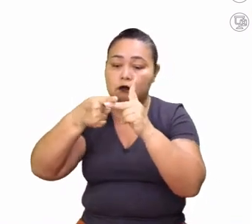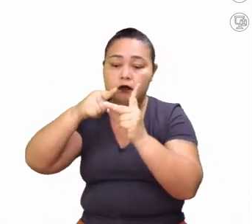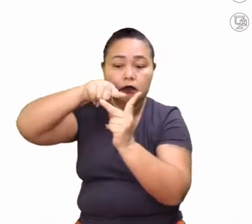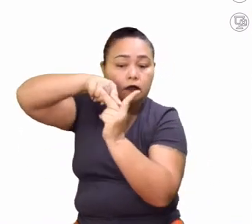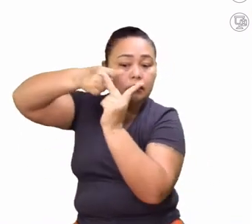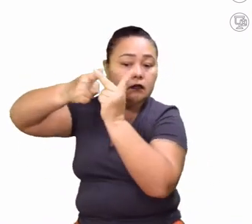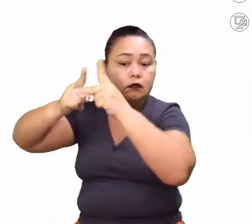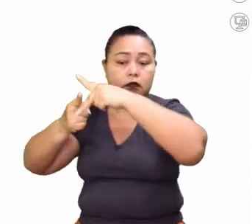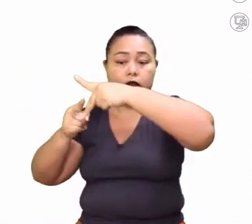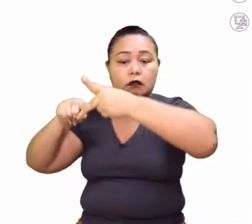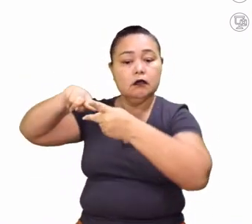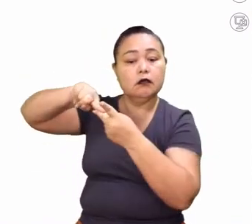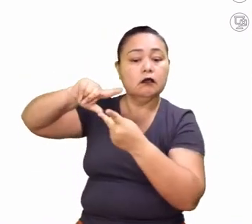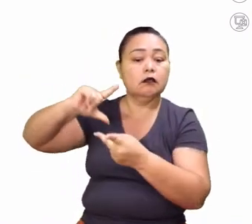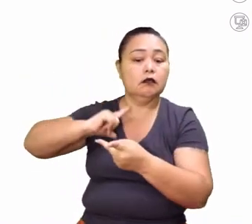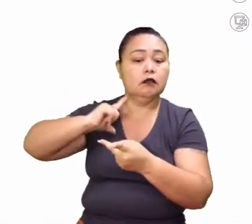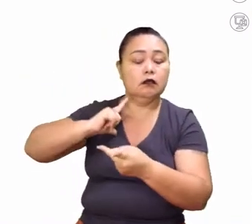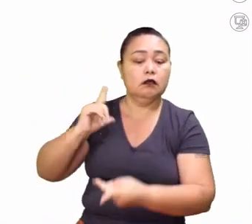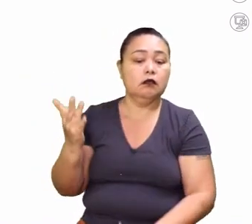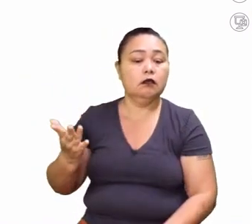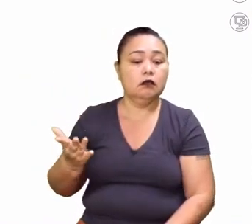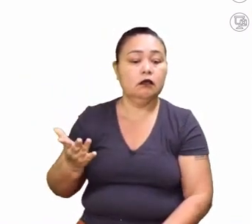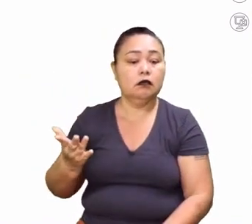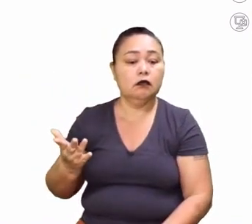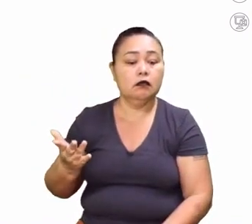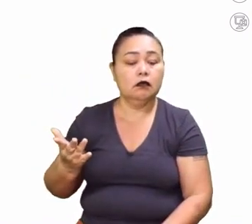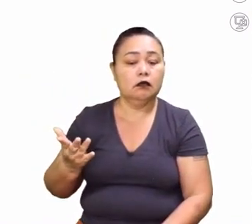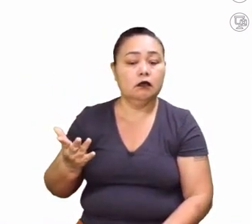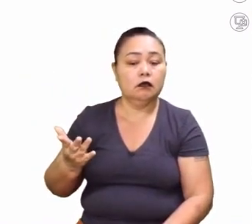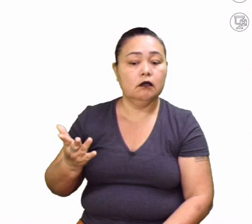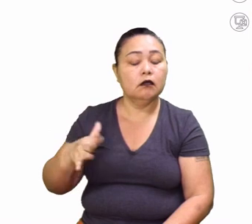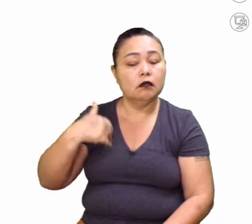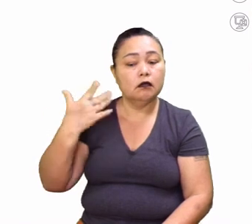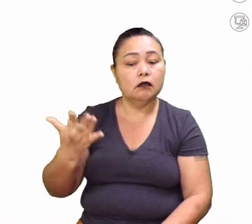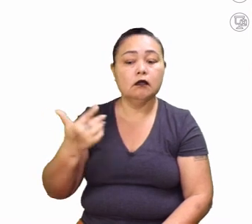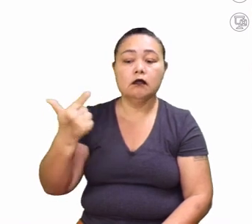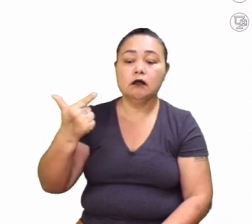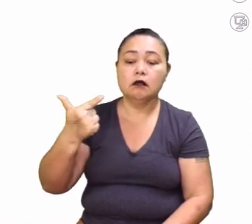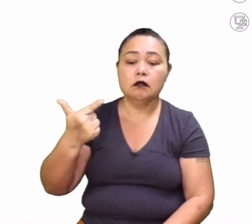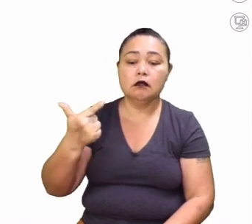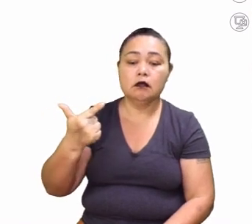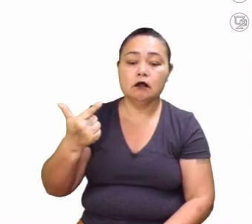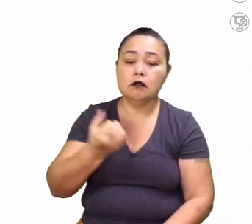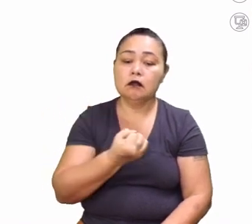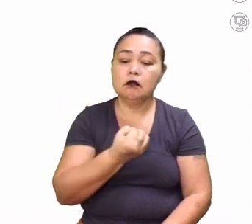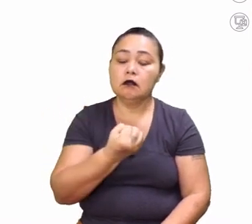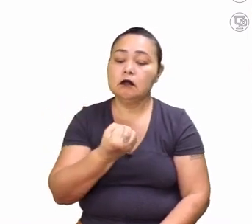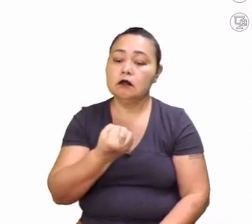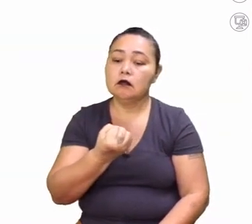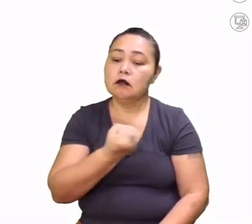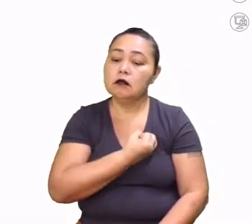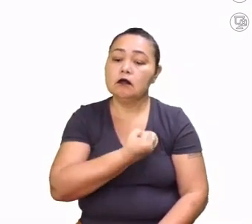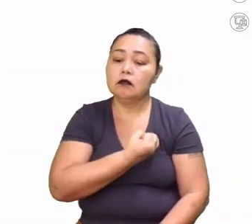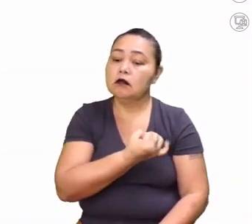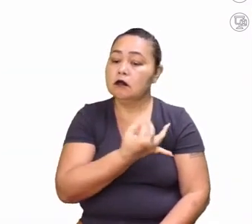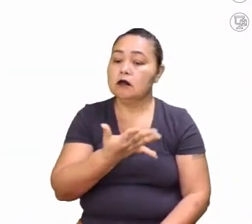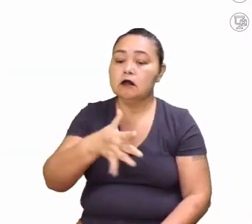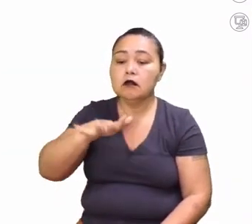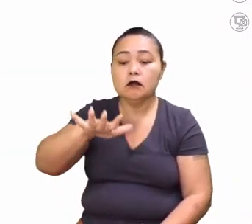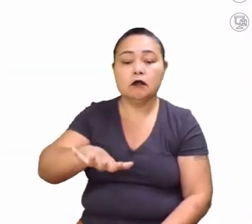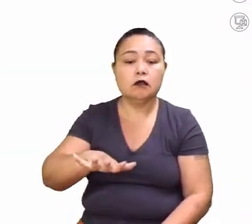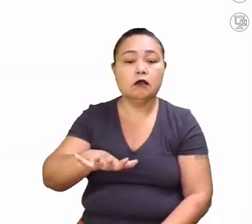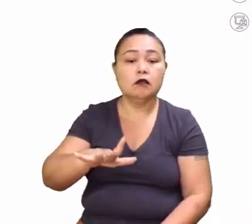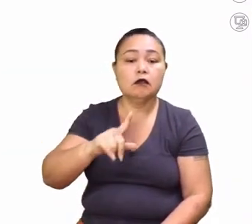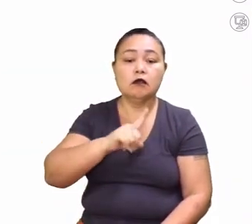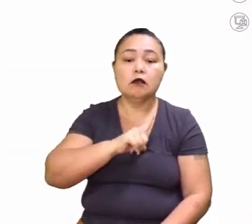então nós temos aí é favorece na segunda confirmação um número de estado muito maior tá quando